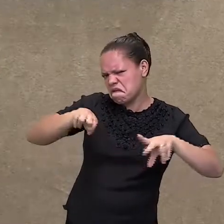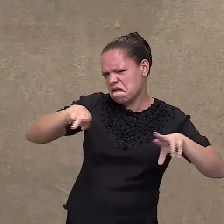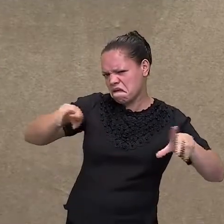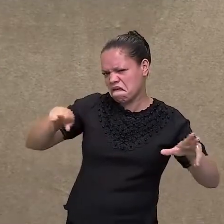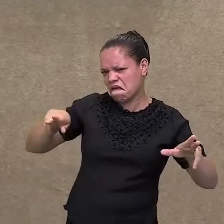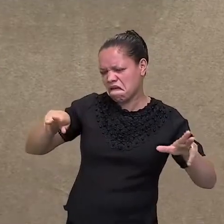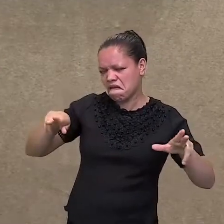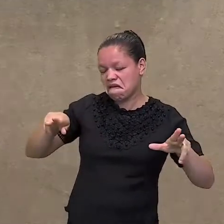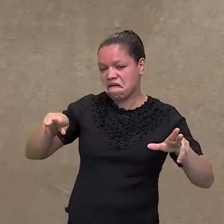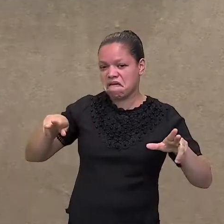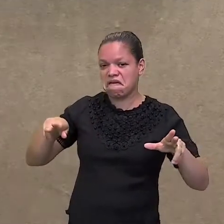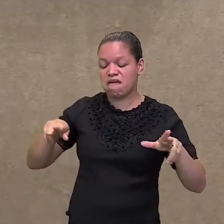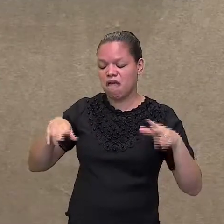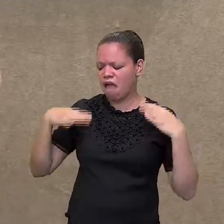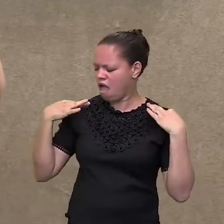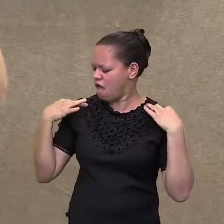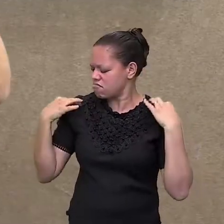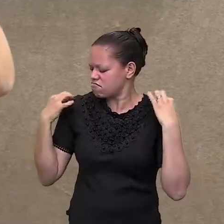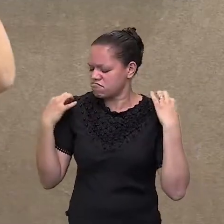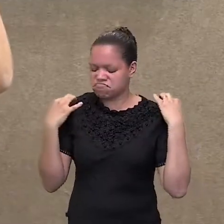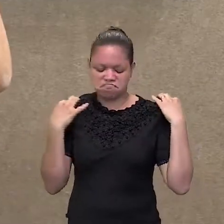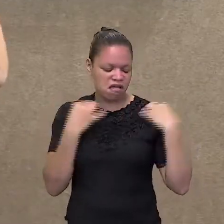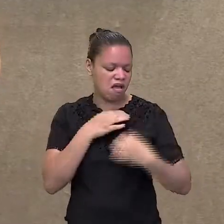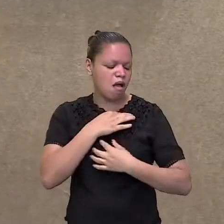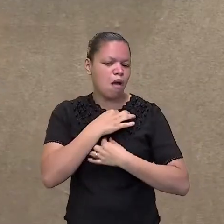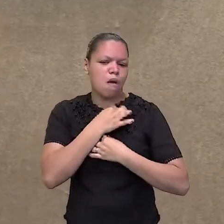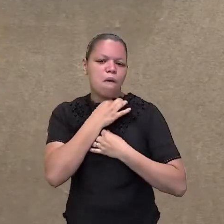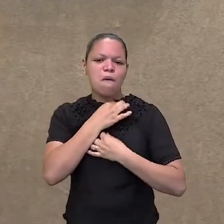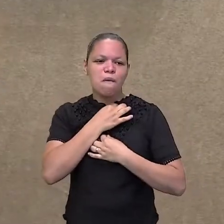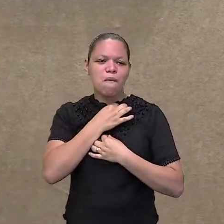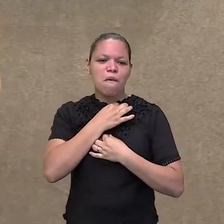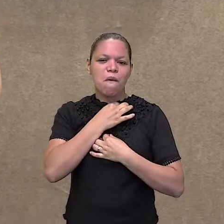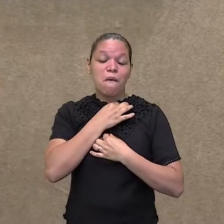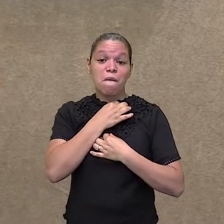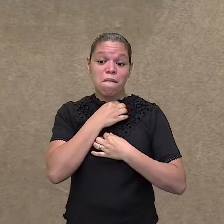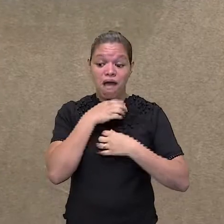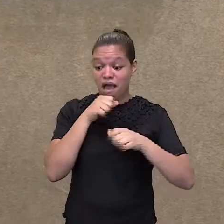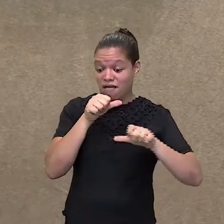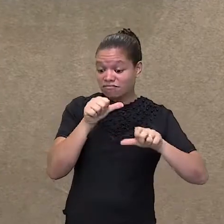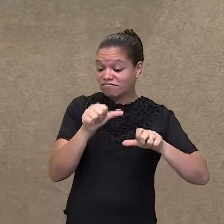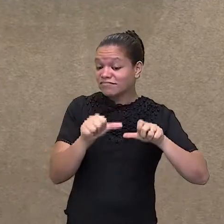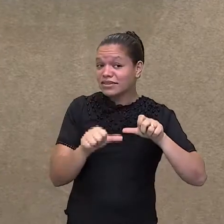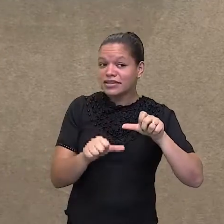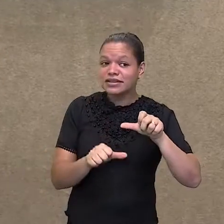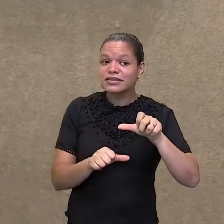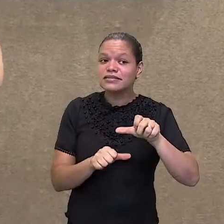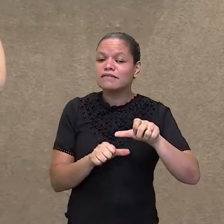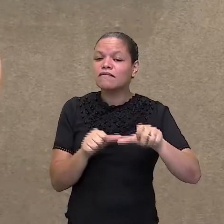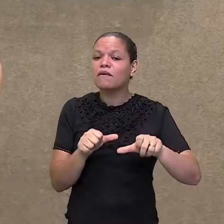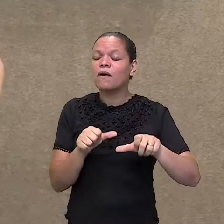essa matéria básica, que é o tecido, e transformá-la num